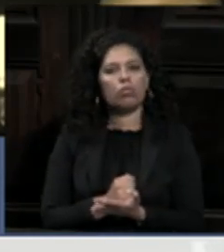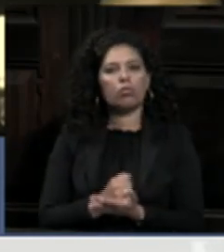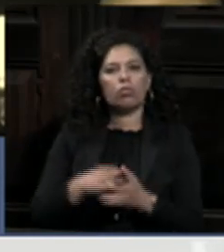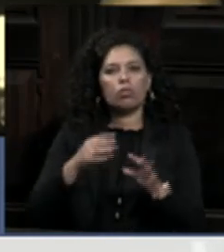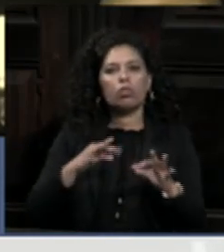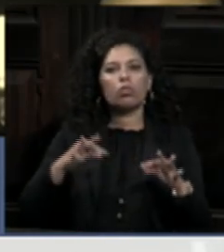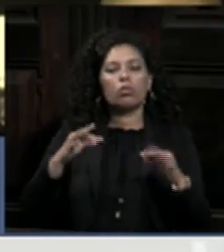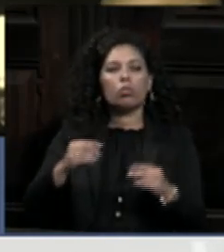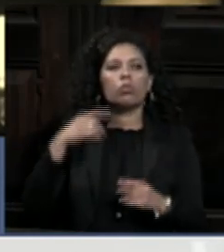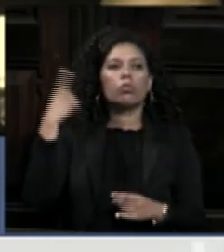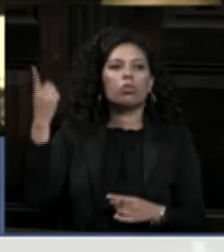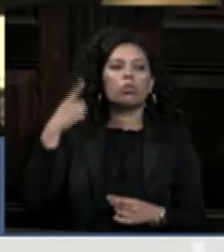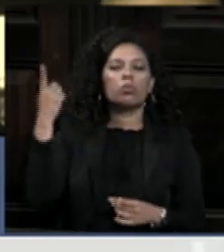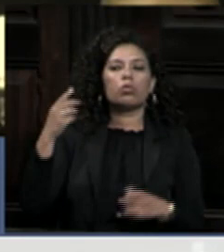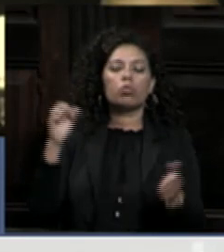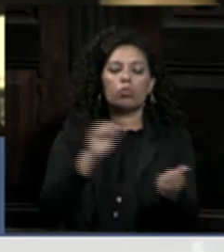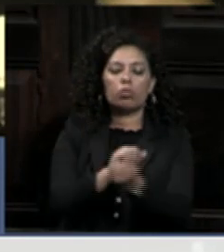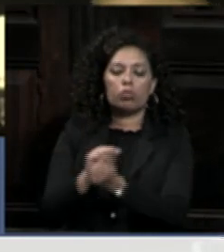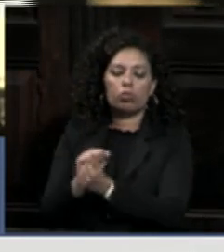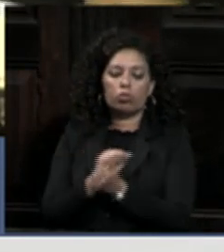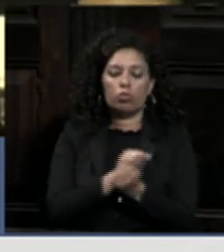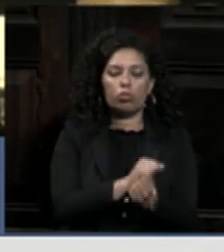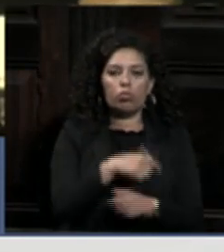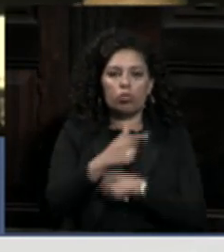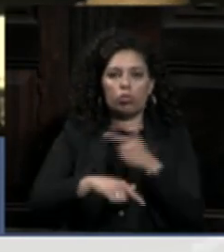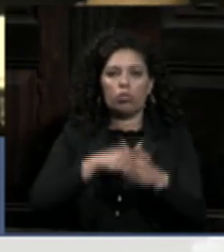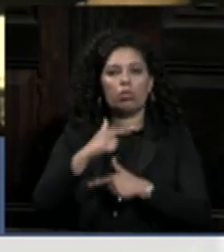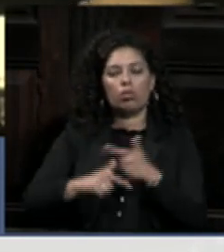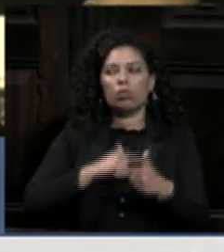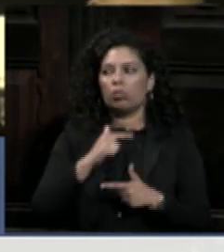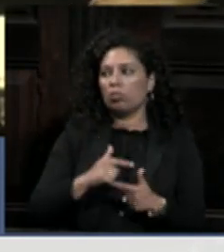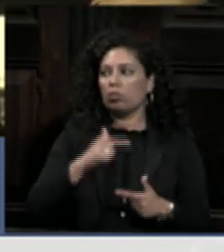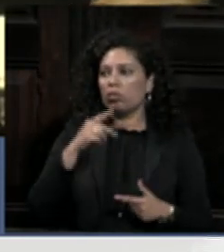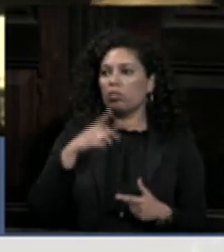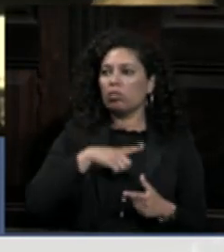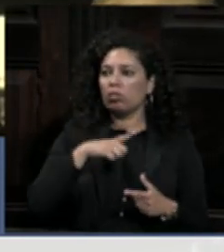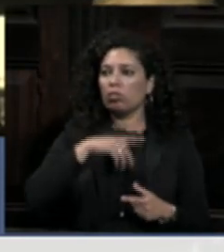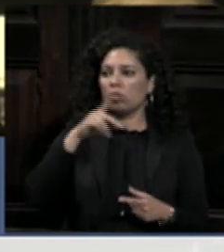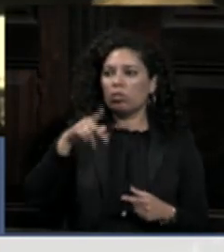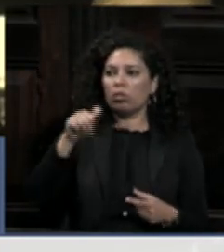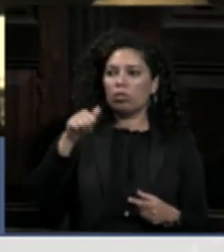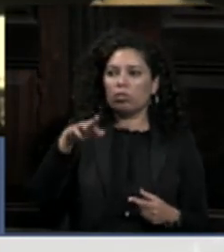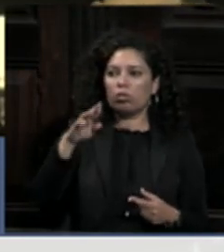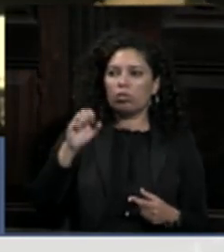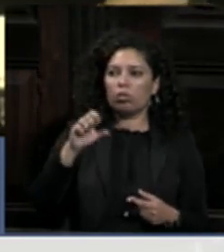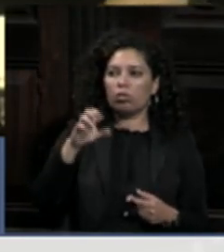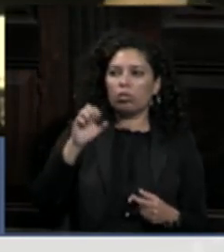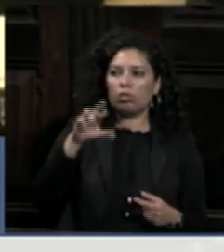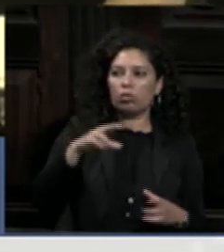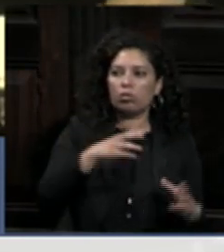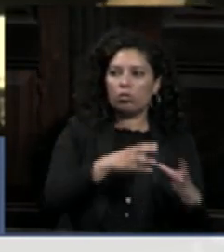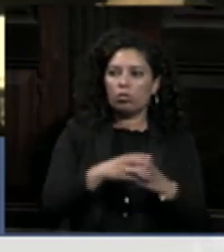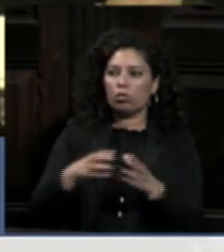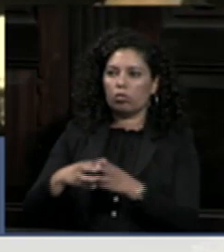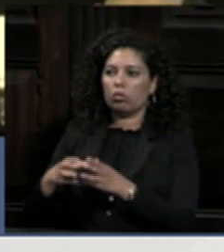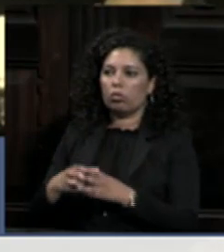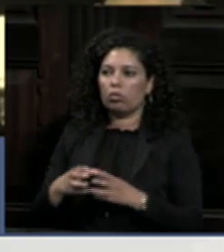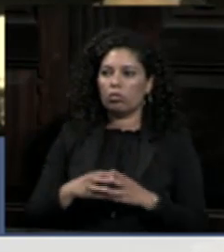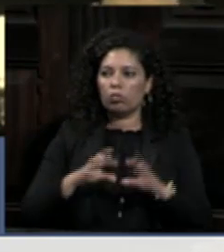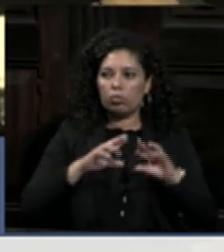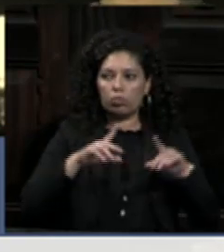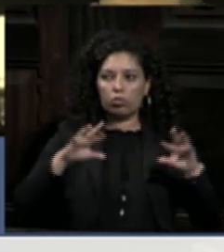relatores deputados que na mangueira mas para chip ana paula rechuan meio de pareceres da comissão de trabalho legislação social e seguridade social educação ciência tecnologia